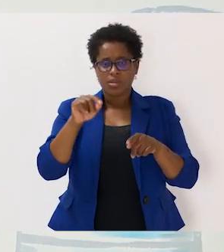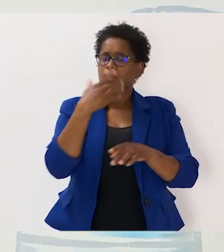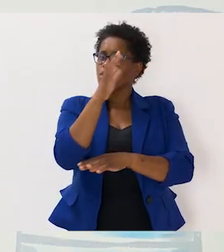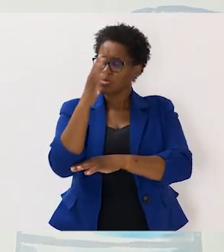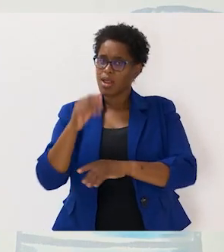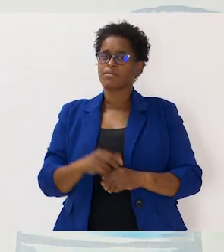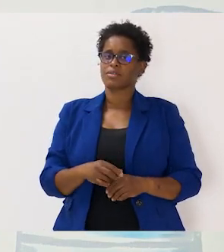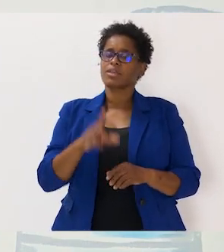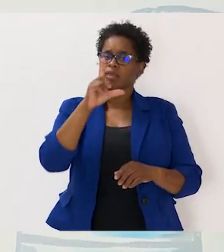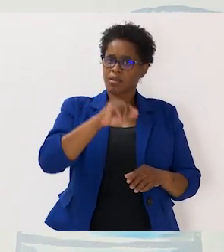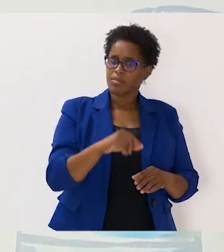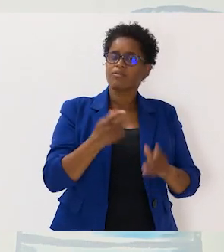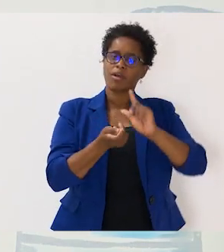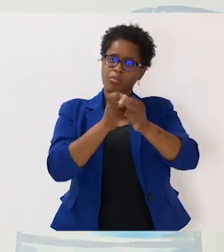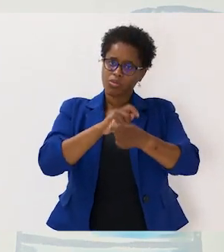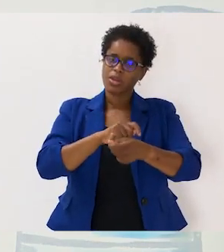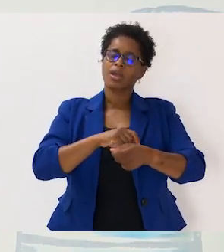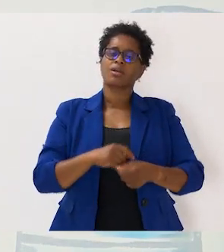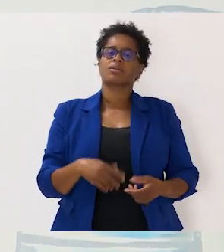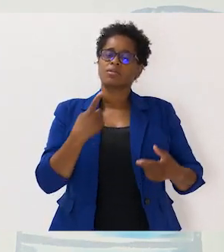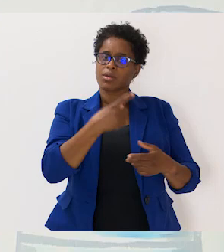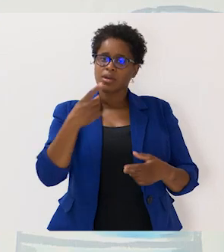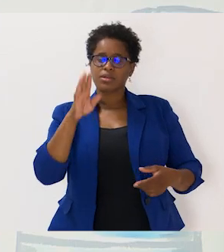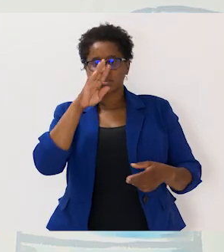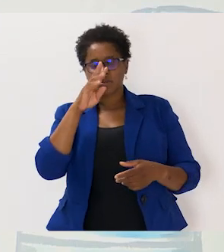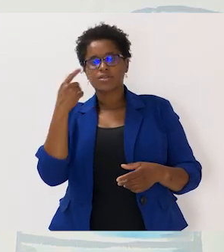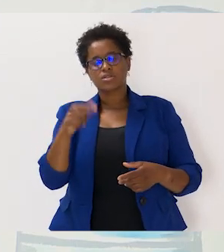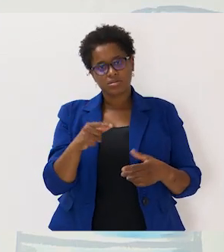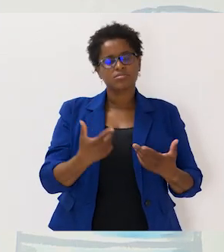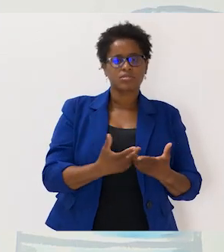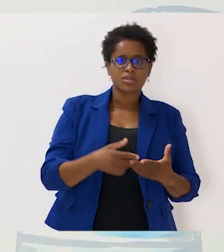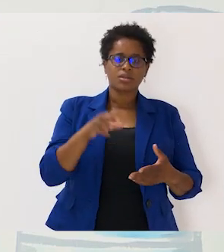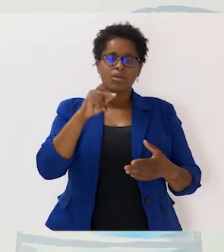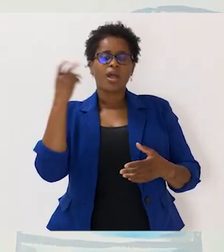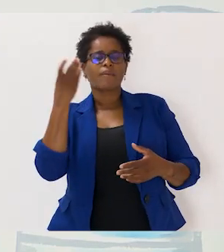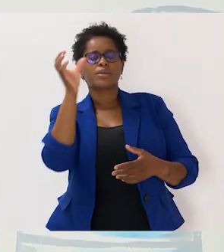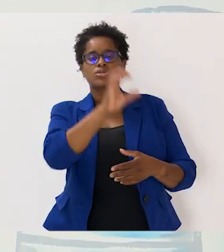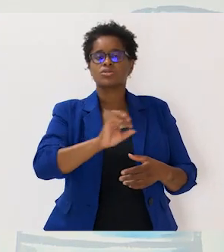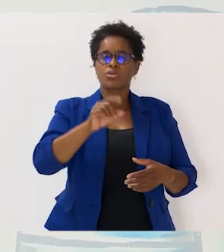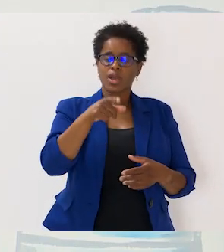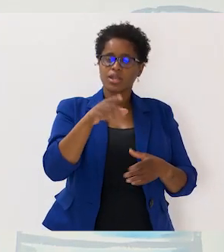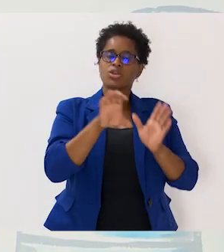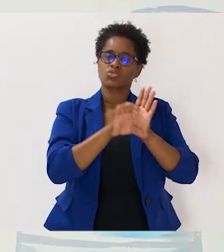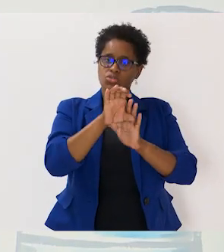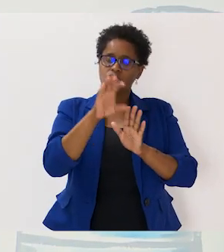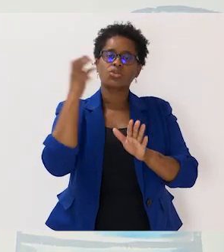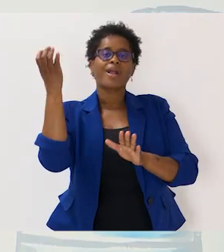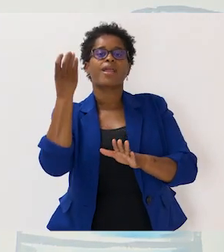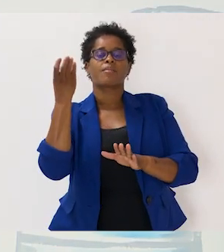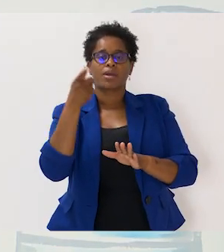vegetação, também vai alterar-se, pois cada ser está adaptado ao seu ambiente. E ali as condições de